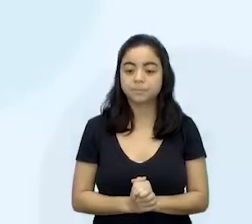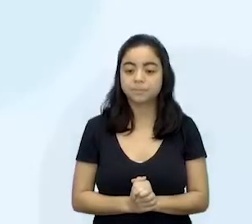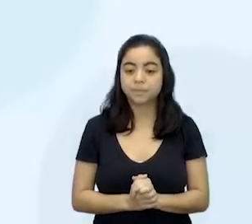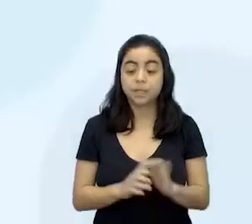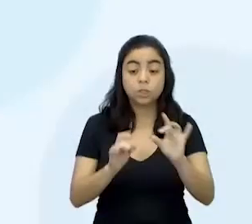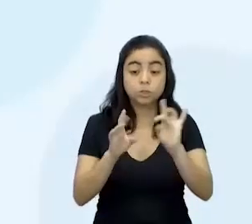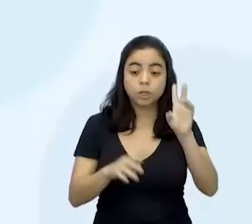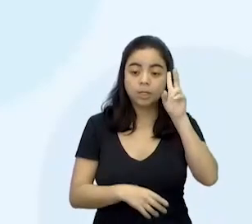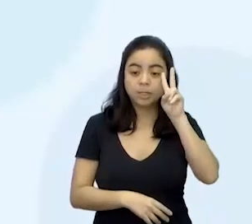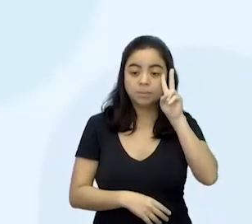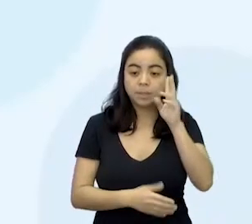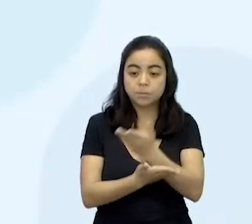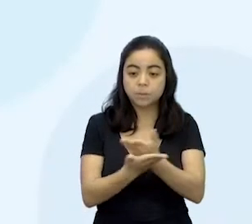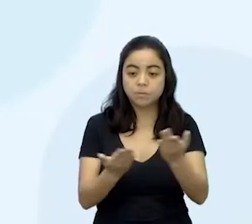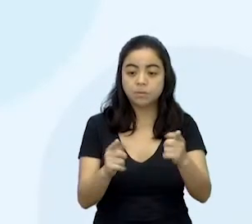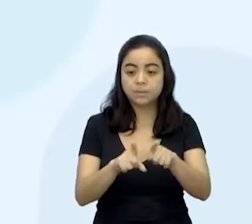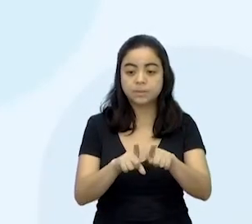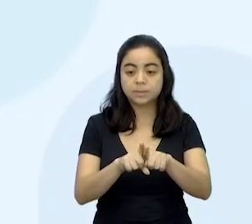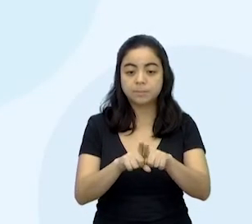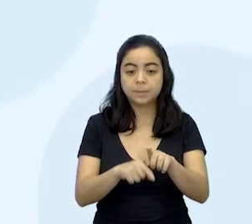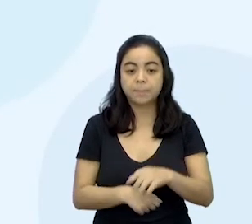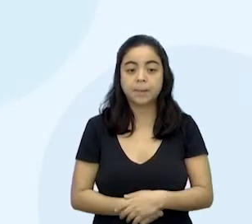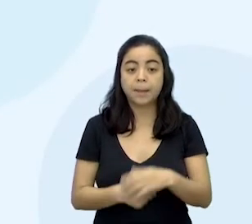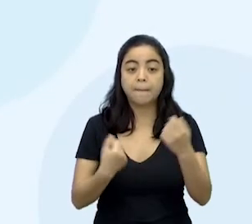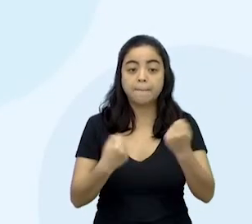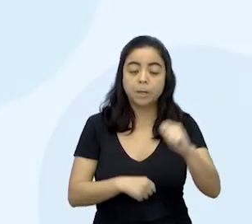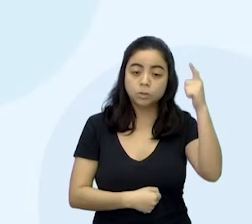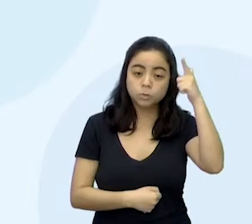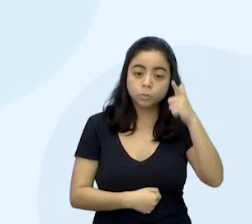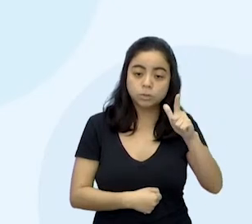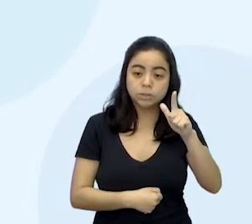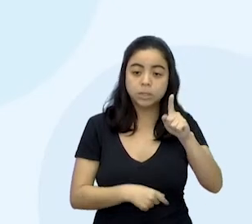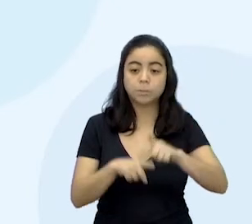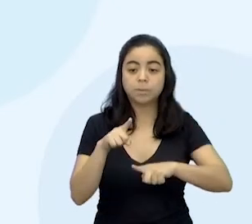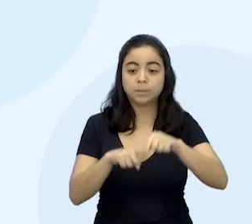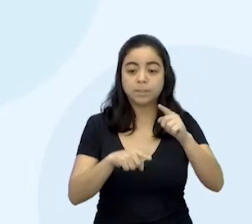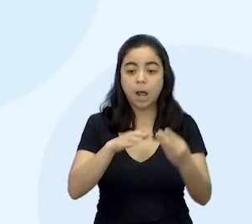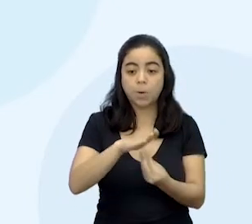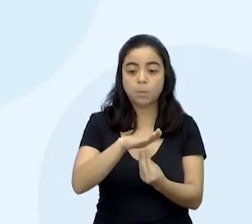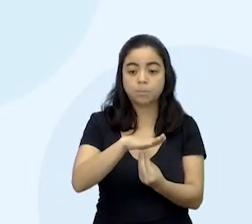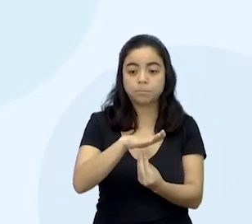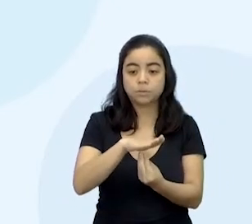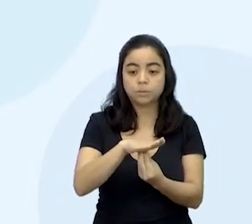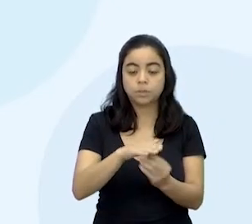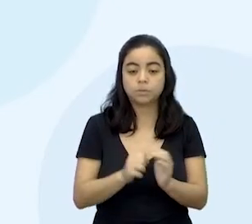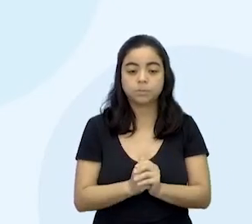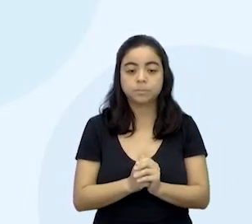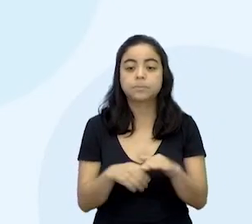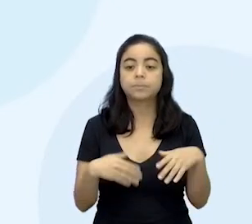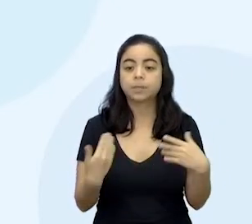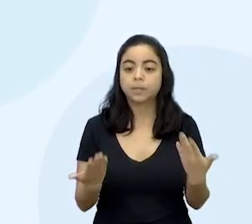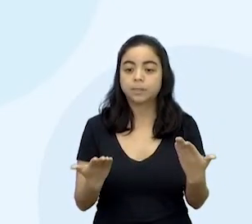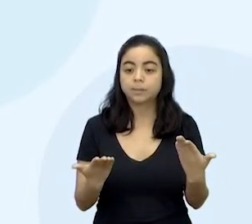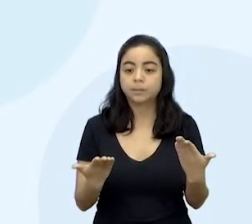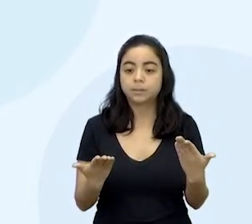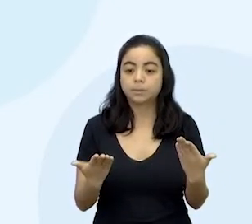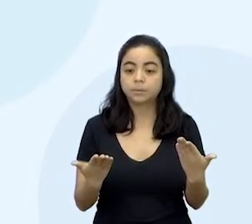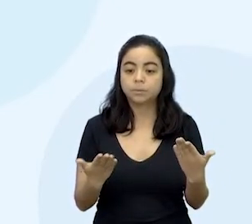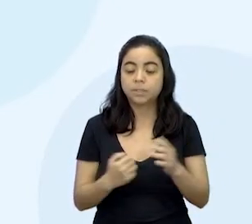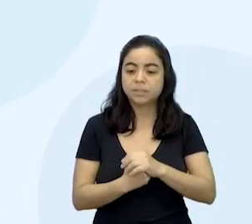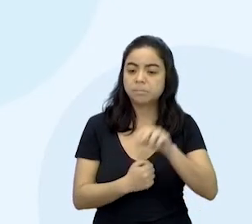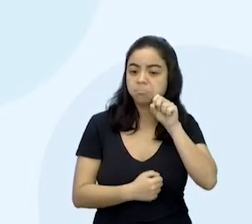só lembrando aí para vocês, que vocês podem conseguir esse material lá no repositório, então, se a